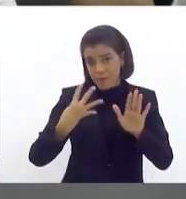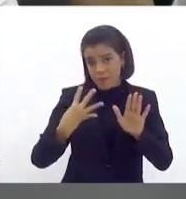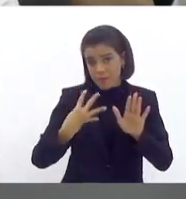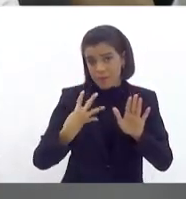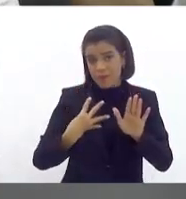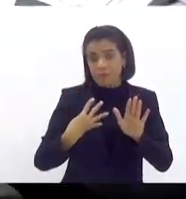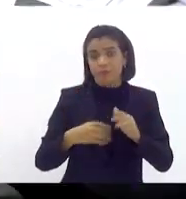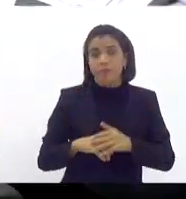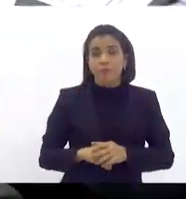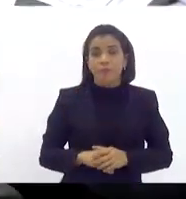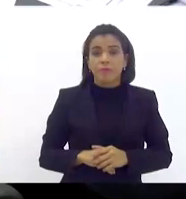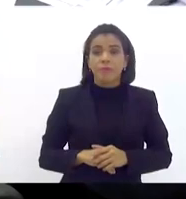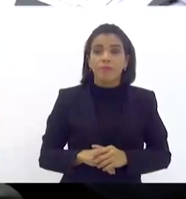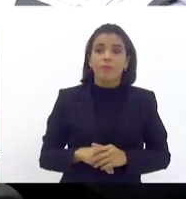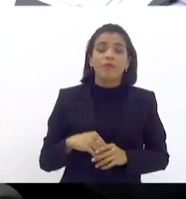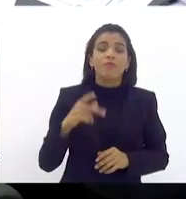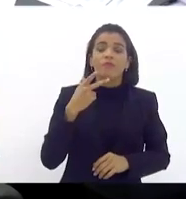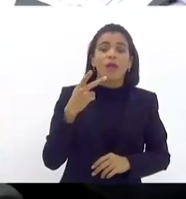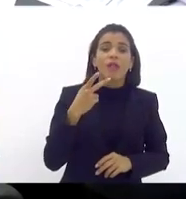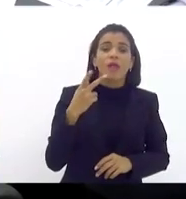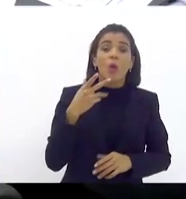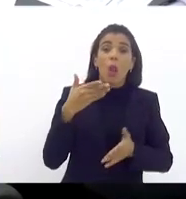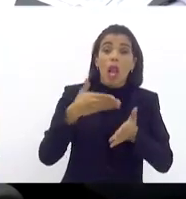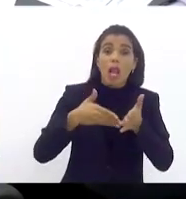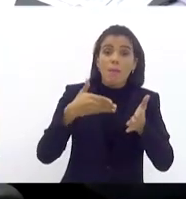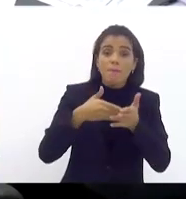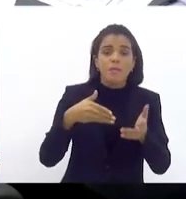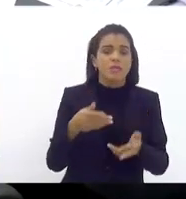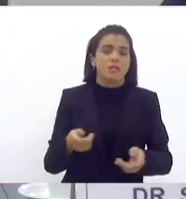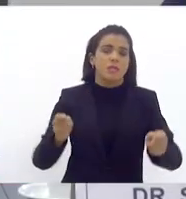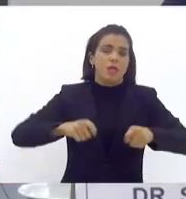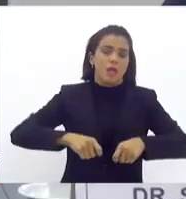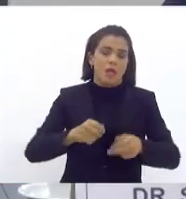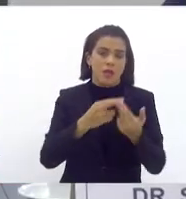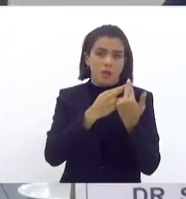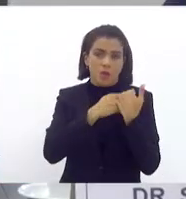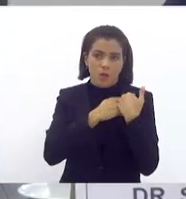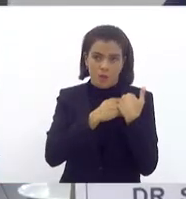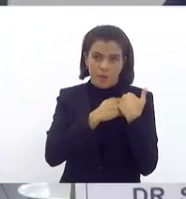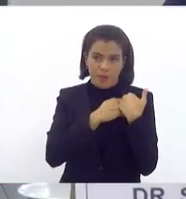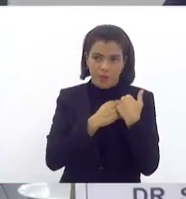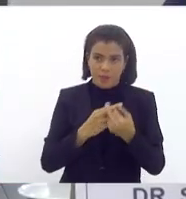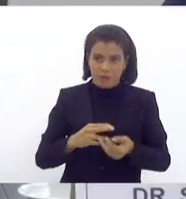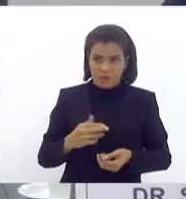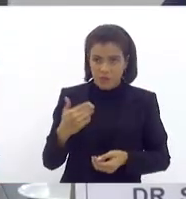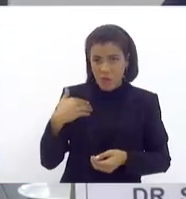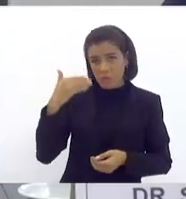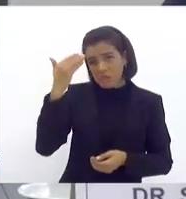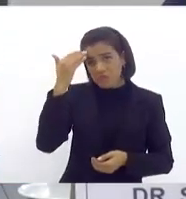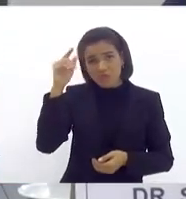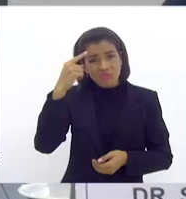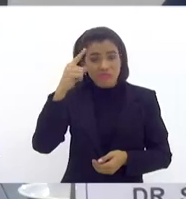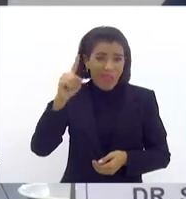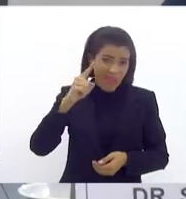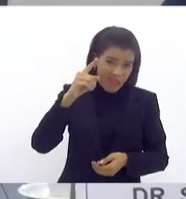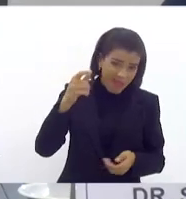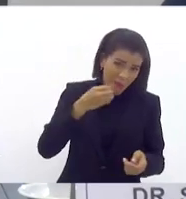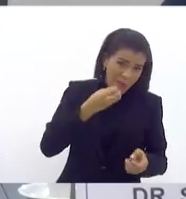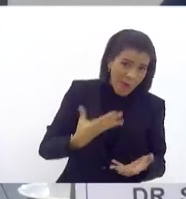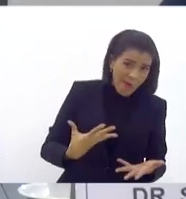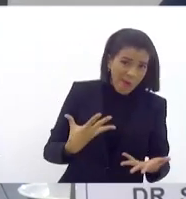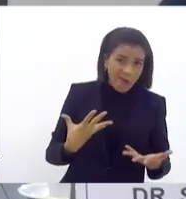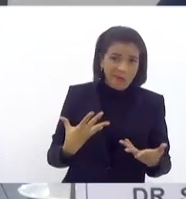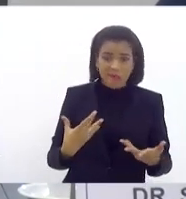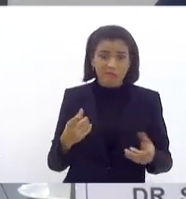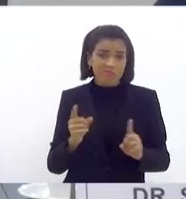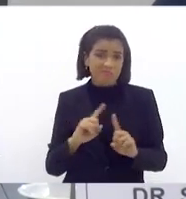do artigo fala que nos limites da competência e atribuições. Eu não sei se no entendimento do deputado doutor Serginho seria o suficiente para suprir